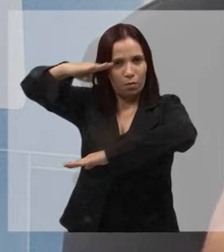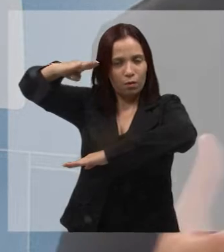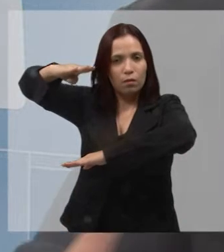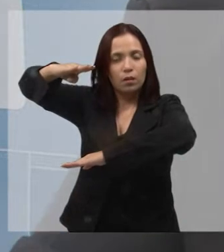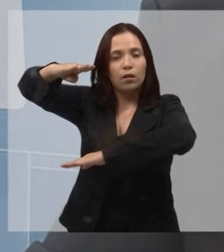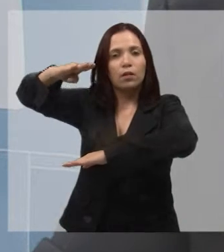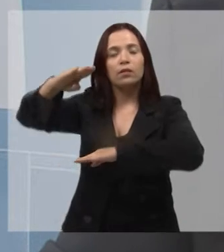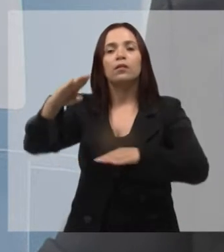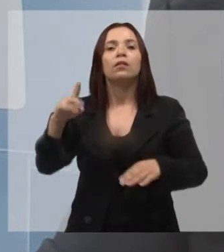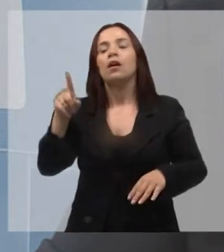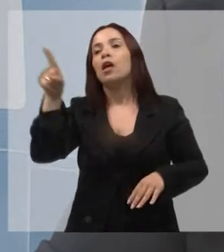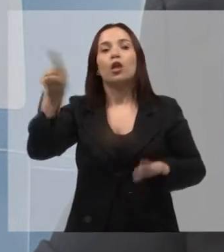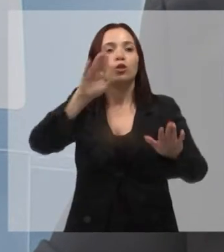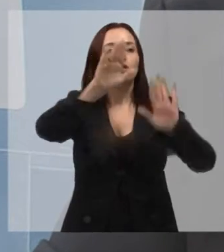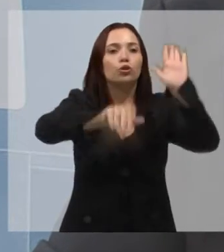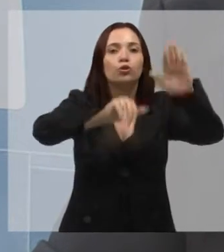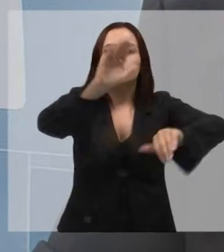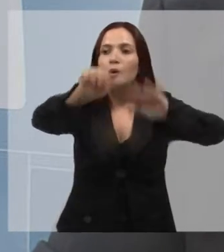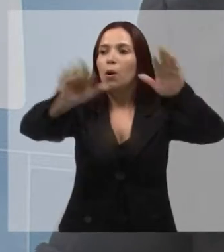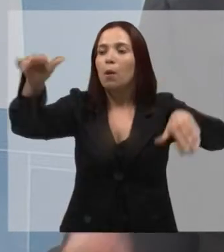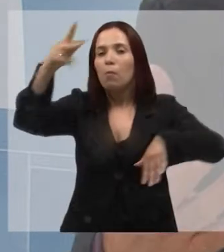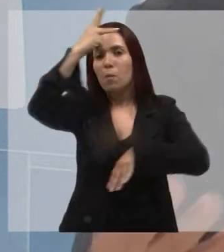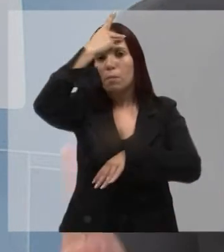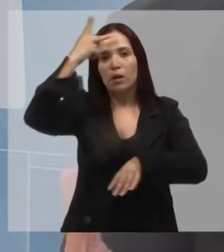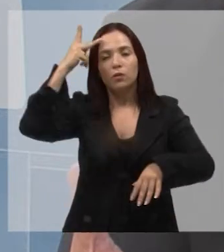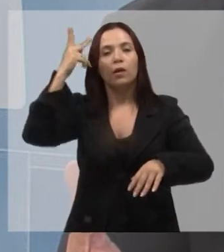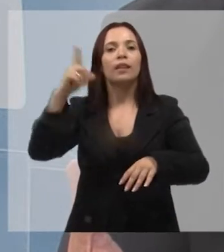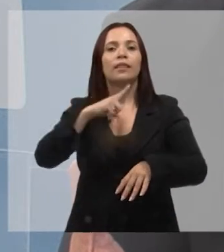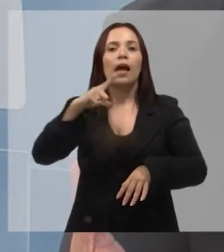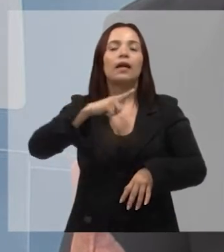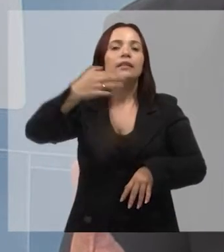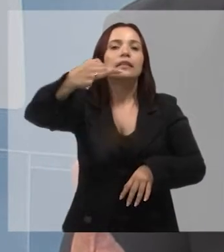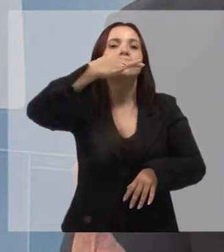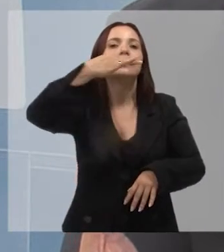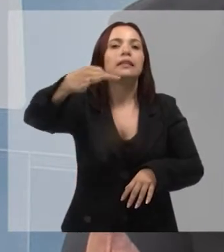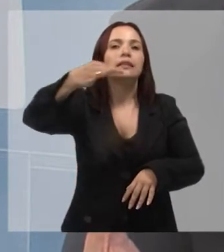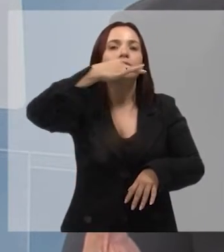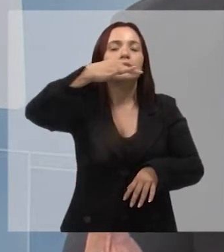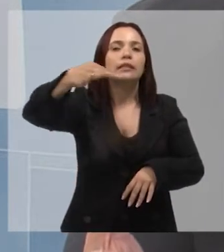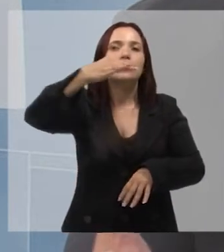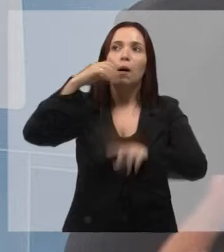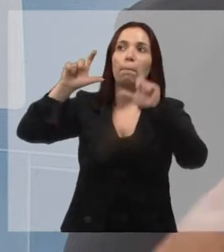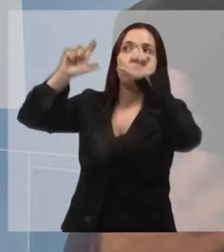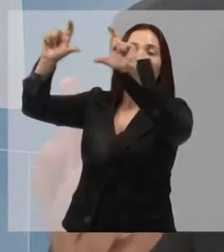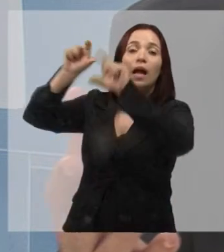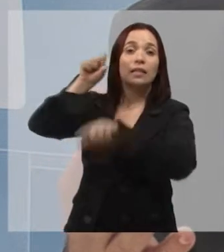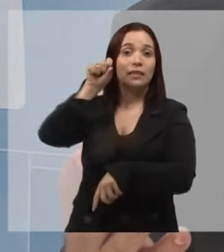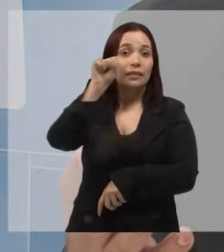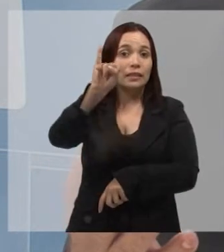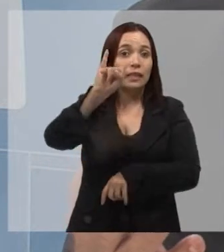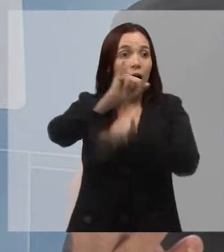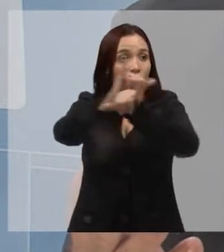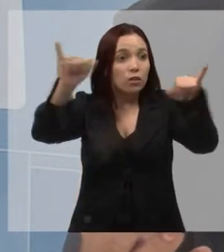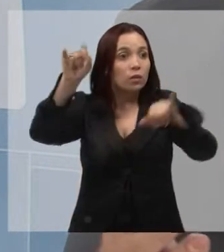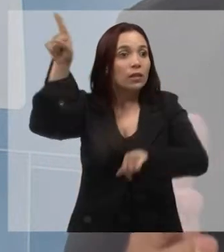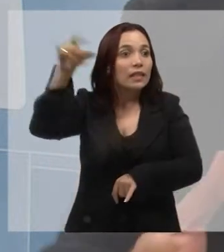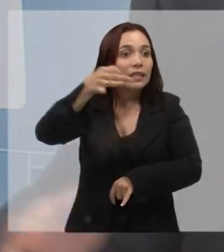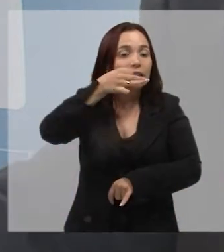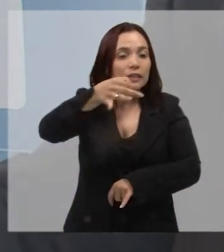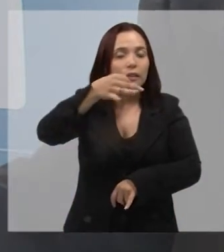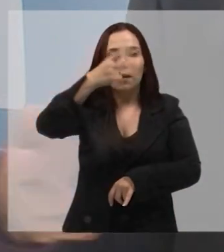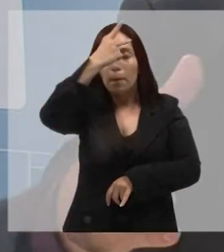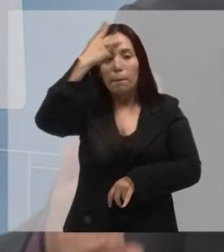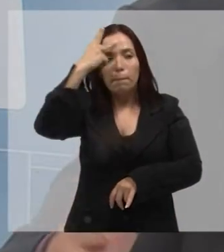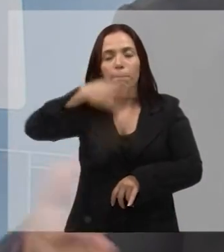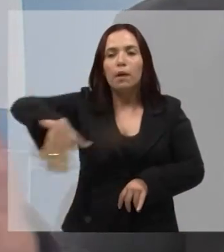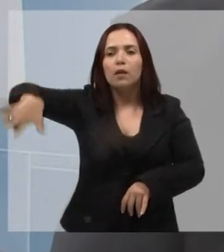eles reuniram a população, botaram a sirene e disseram que quando a sirene tocasse, as pessoas corressem